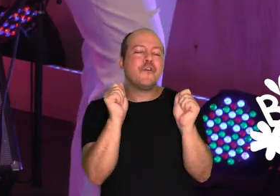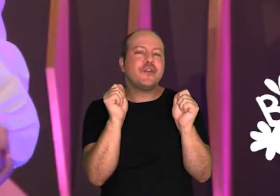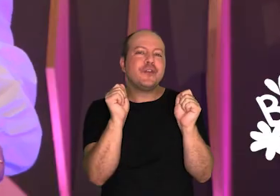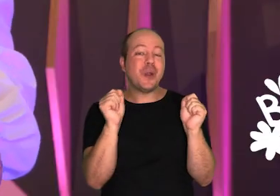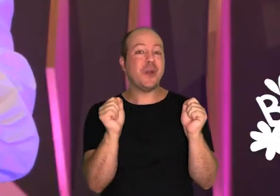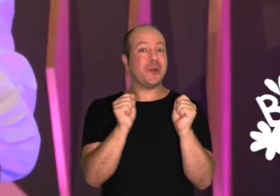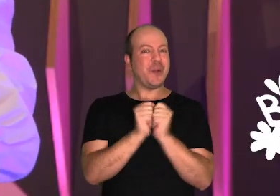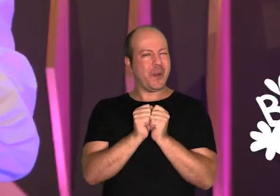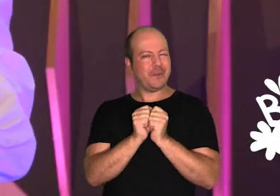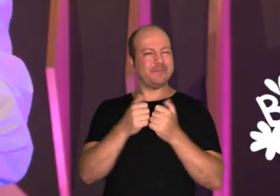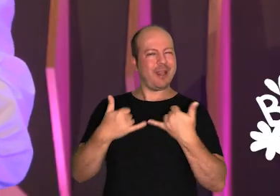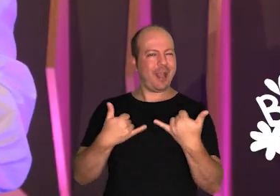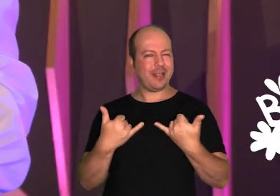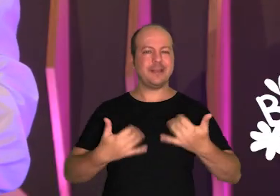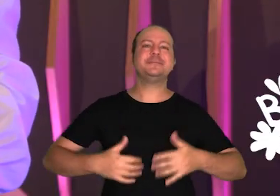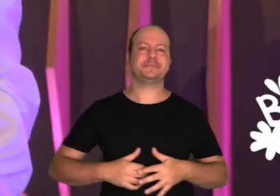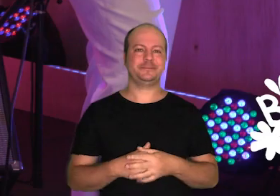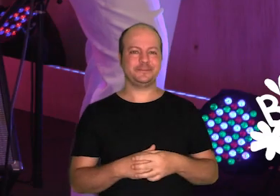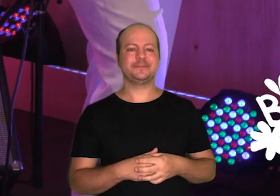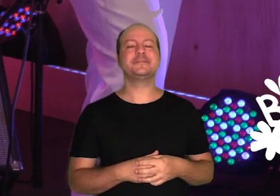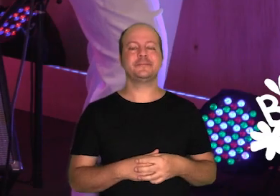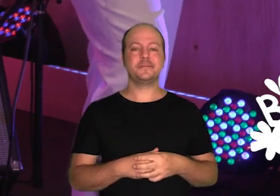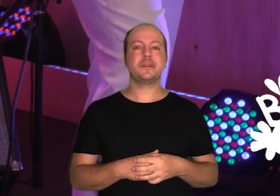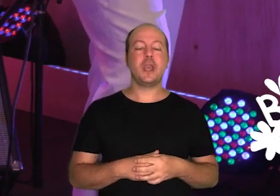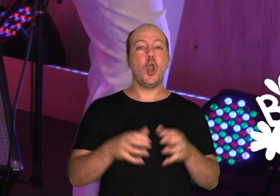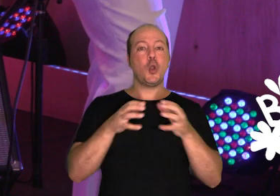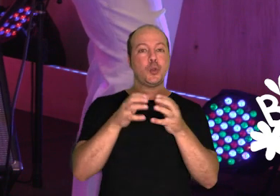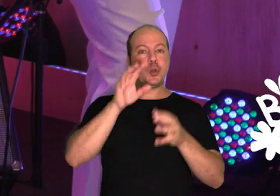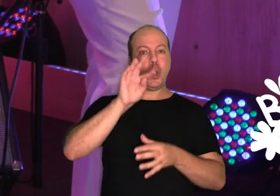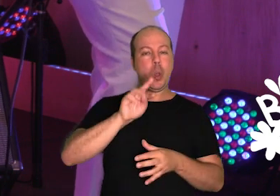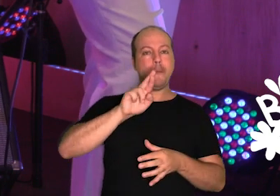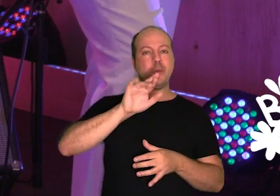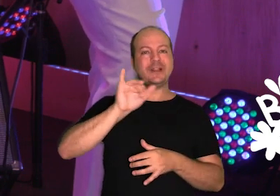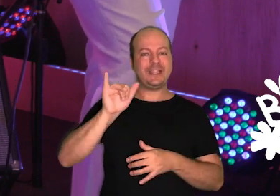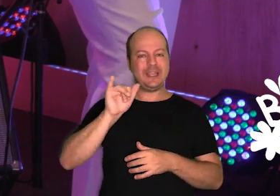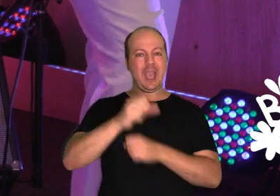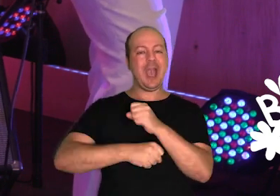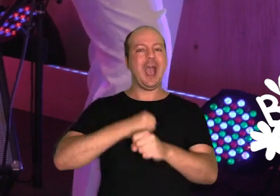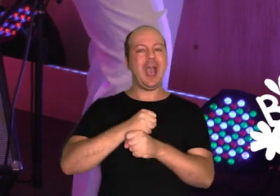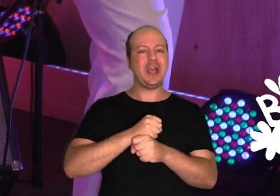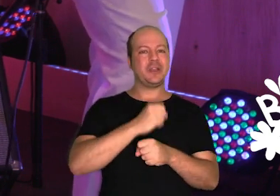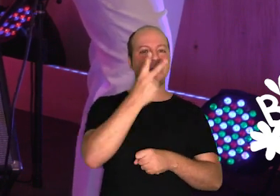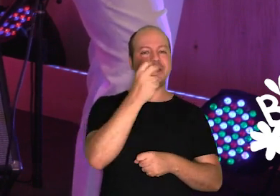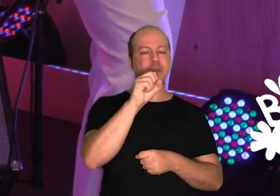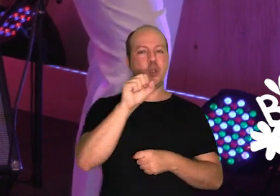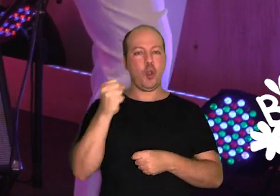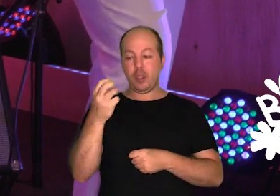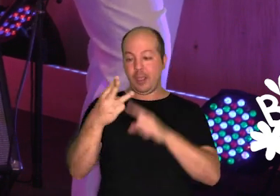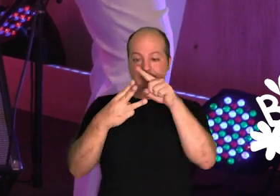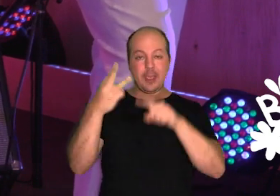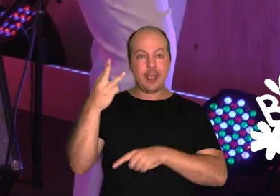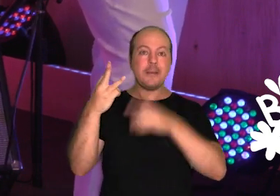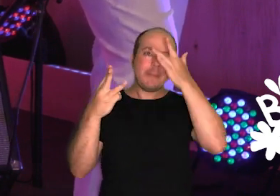isso. Fofo, com pegada. É. O Grupo Tri surgiu em 2008 com um encontro